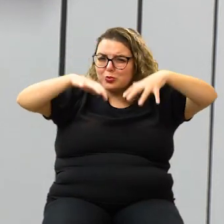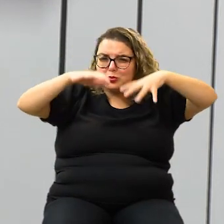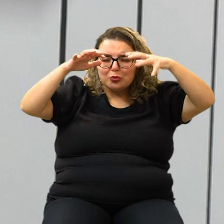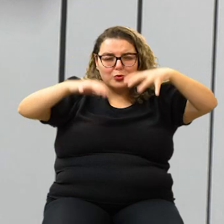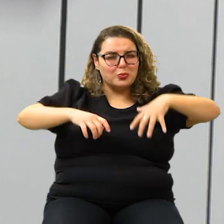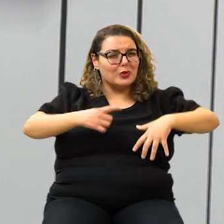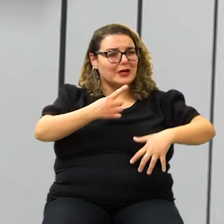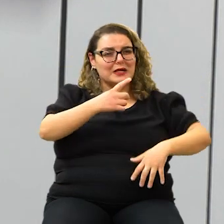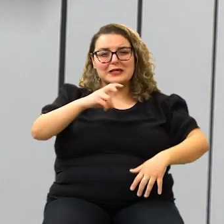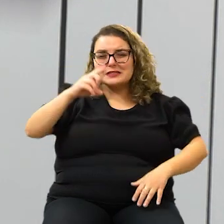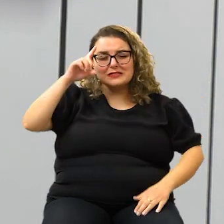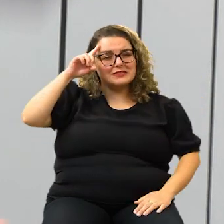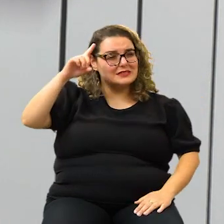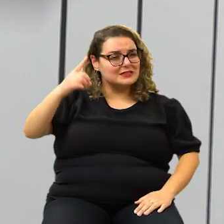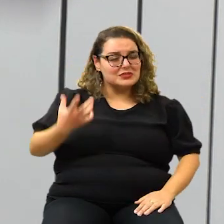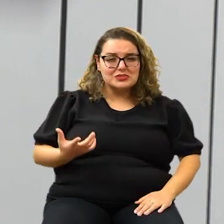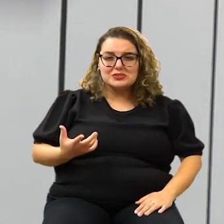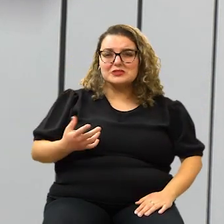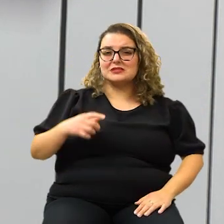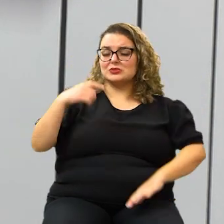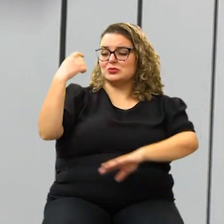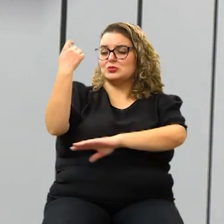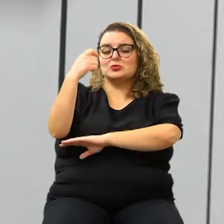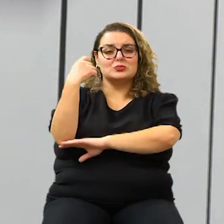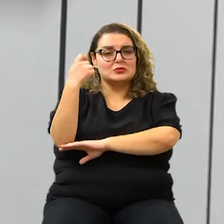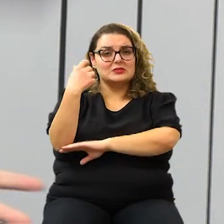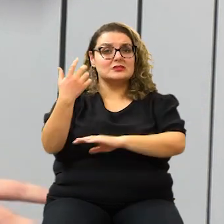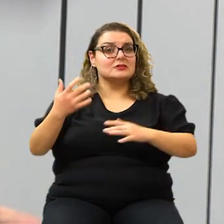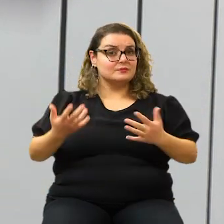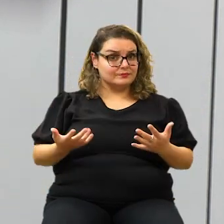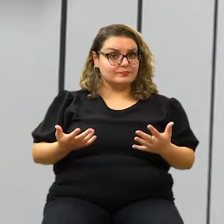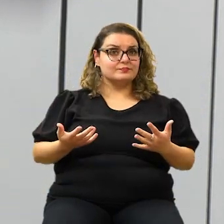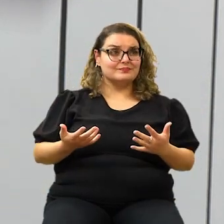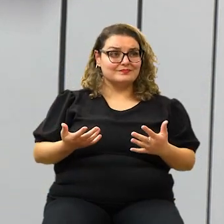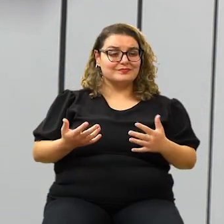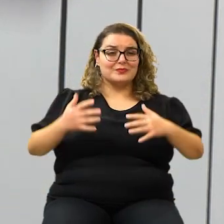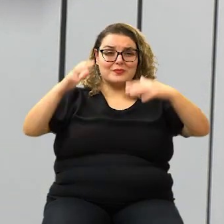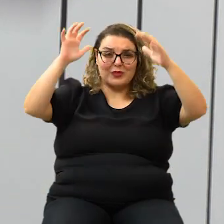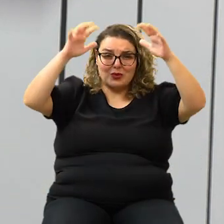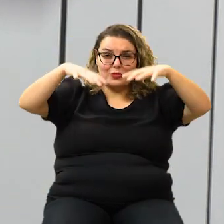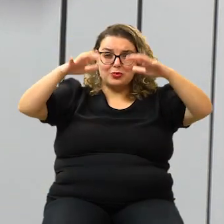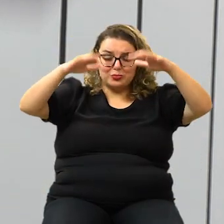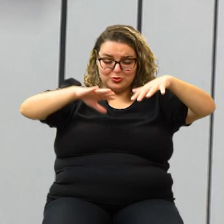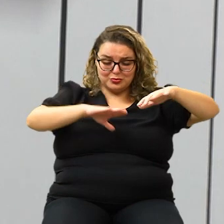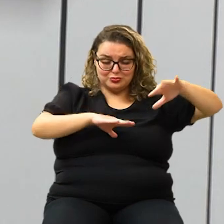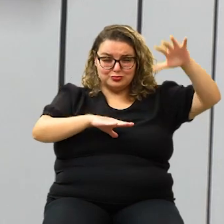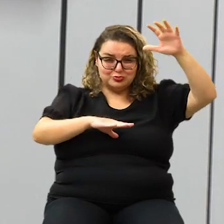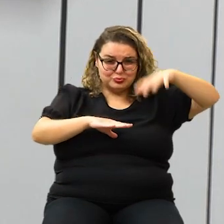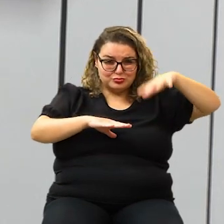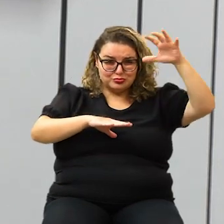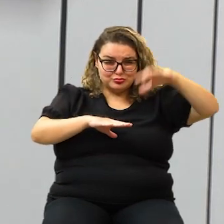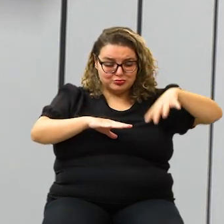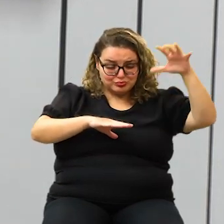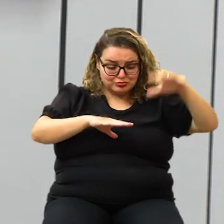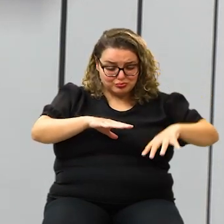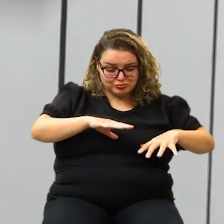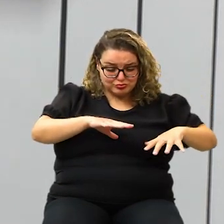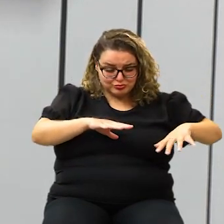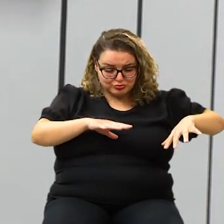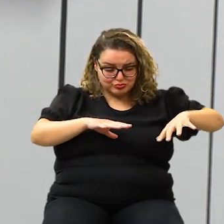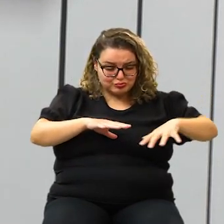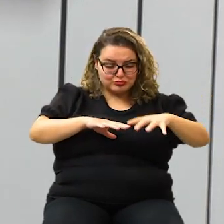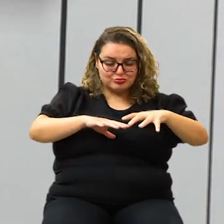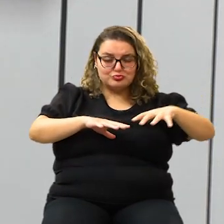dias aí que o Rio Grande do Sul acabou ficando debaixo d'água, infelizmente, né? Essa